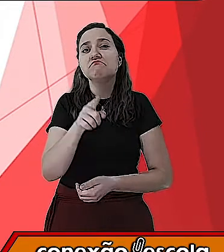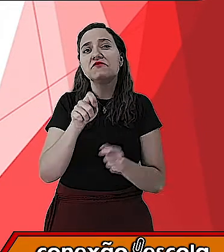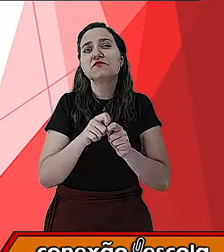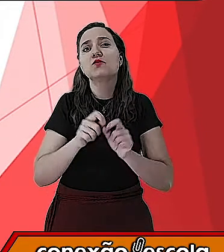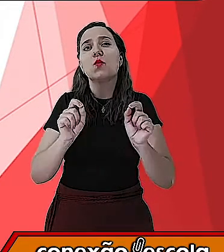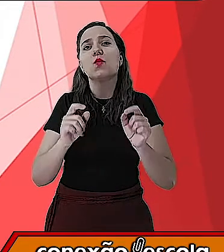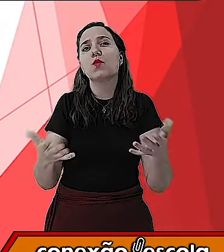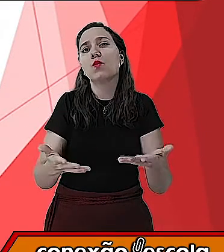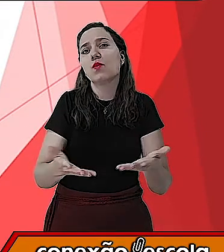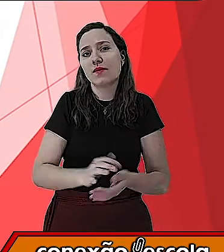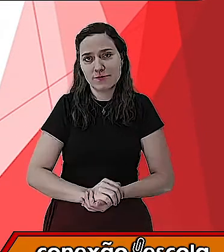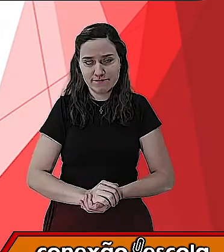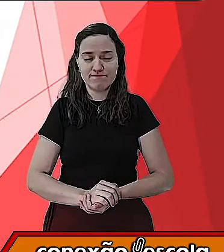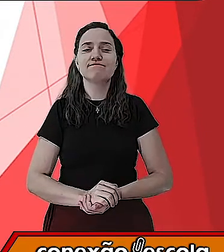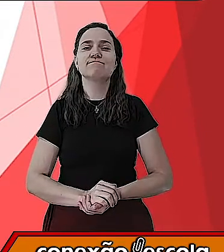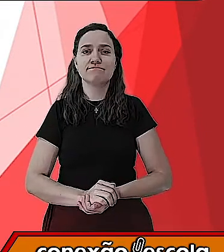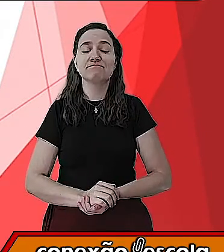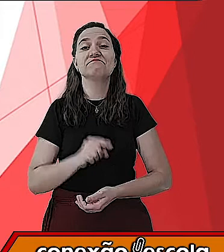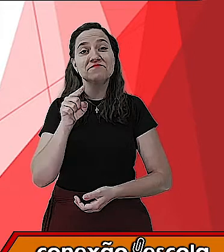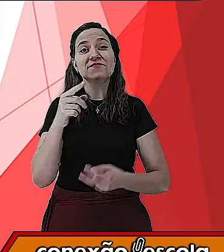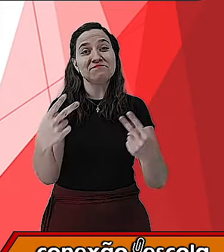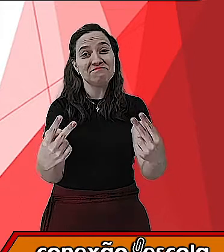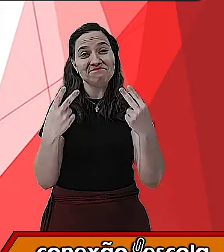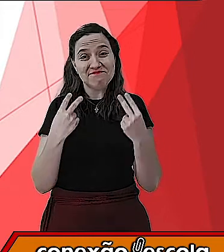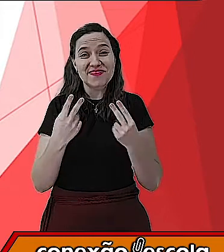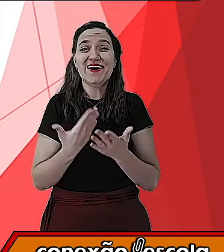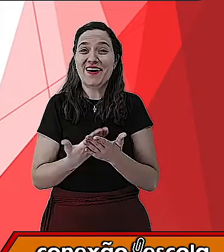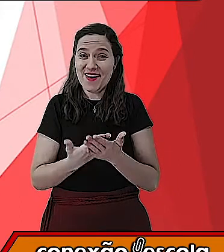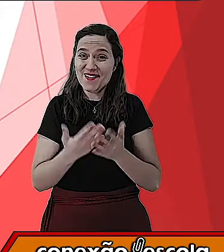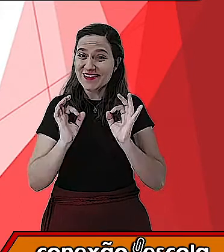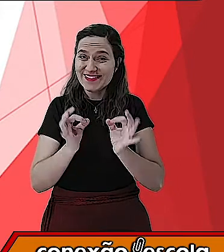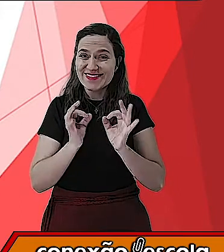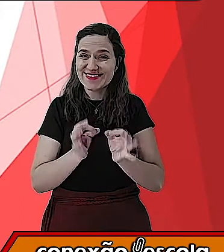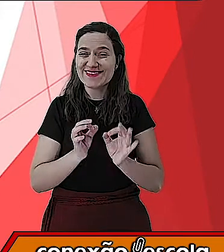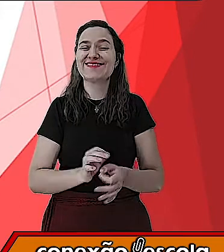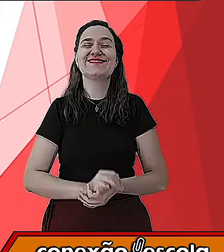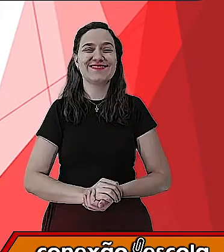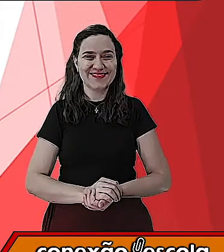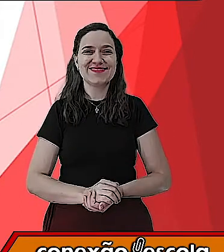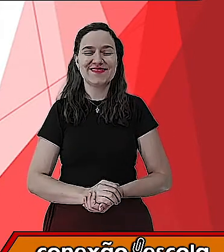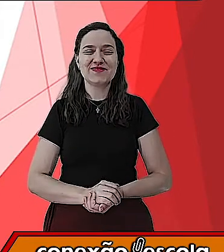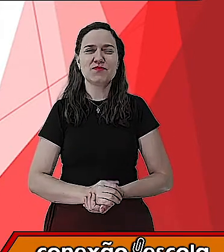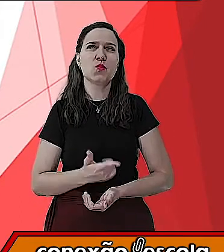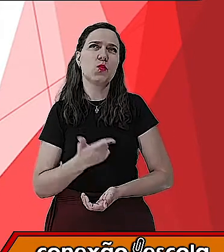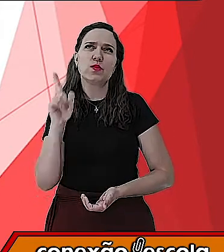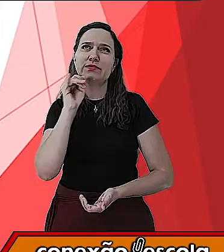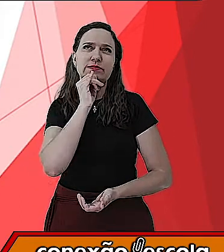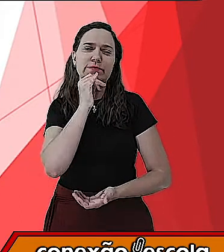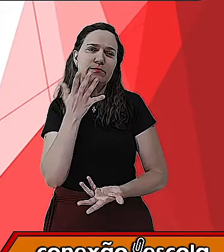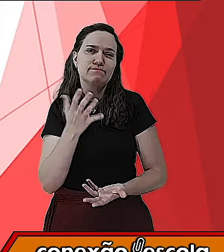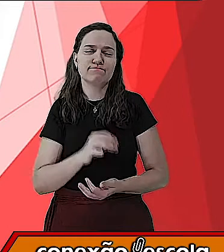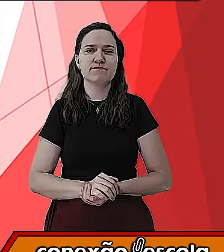fazendo agora? Ah, você está assistindo a videoaula. Outro exemplo. Você